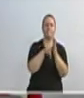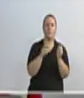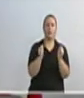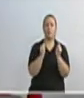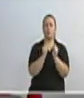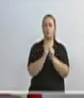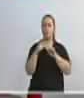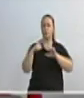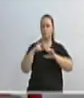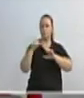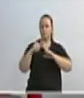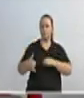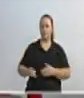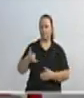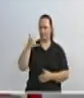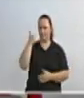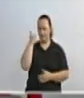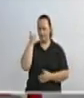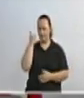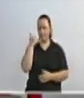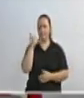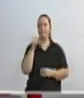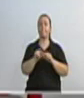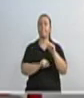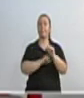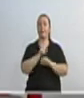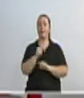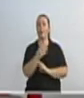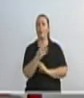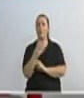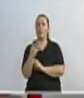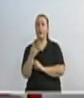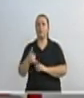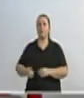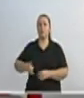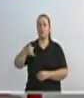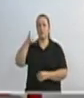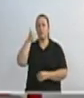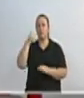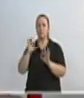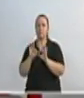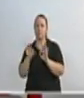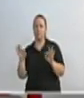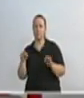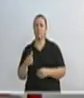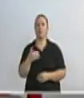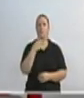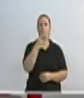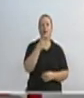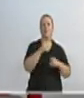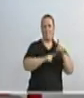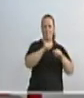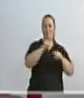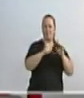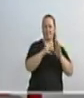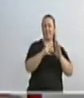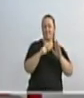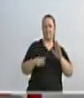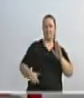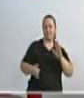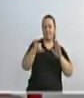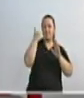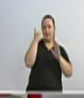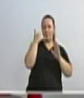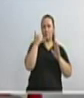operadoras, levamos 4 telefones mais simples e 4 telefones com tecnologia um pouco melhor, em